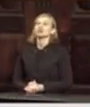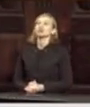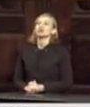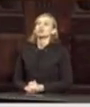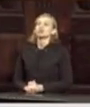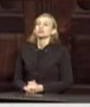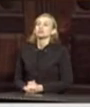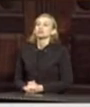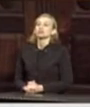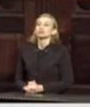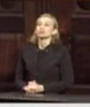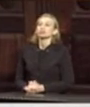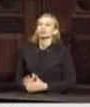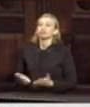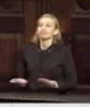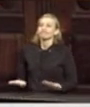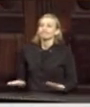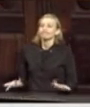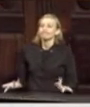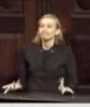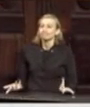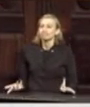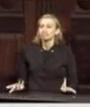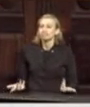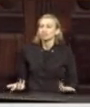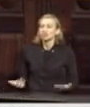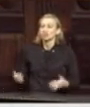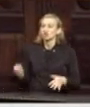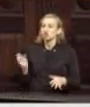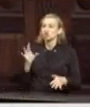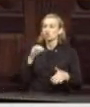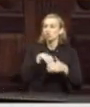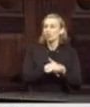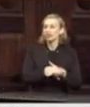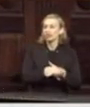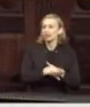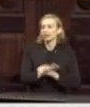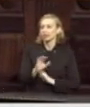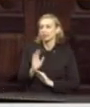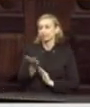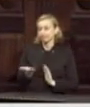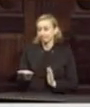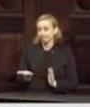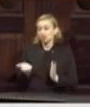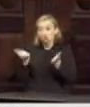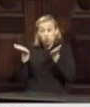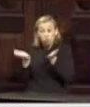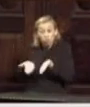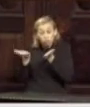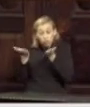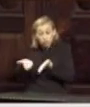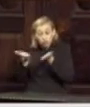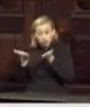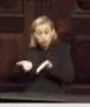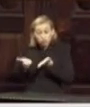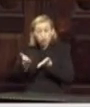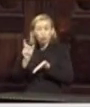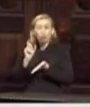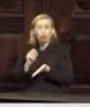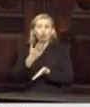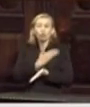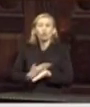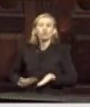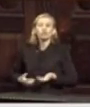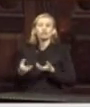governo, não vem para votação. Ficou aí na gaveta. E hoje, o que que o governo quer